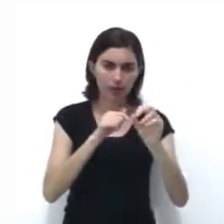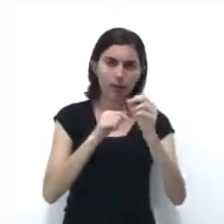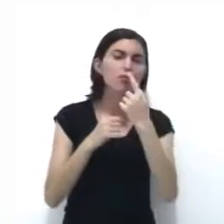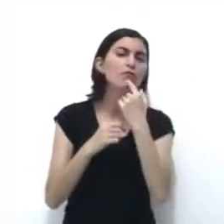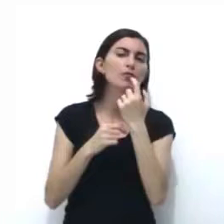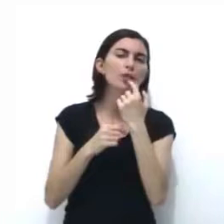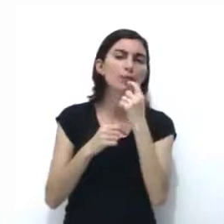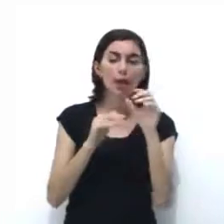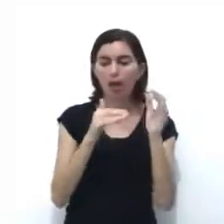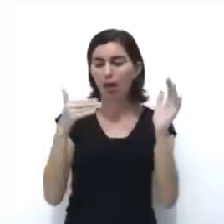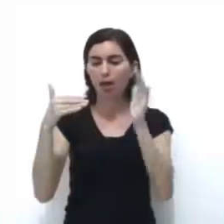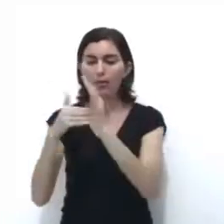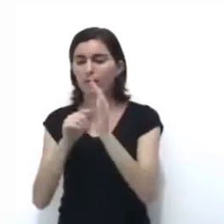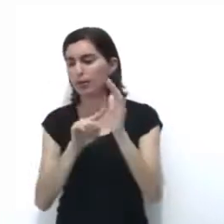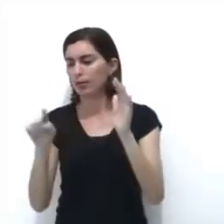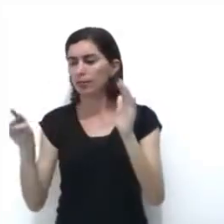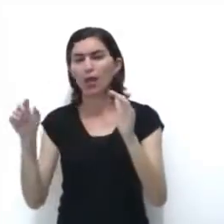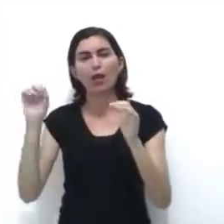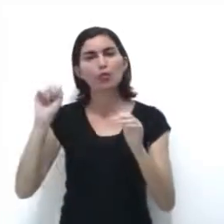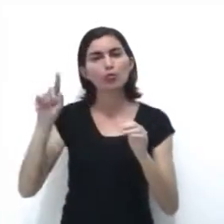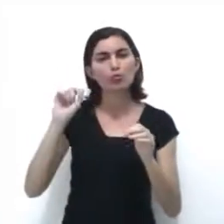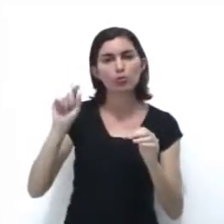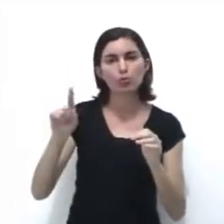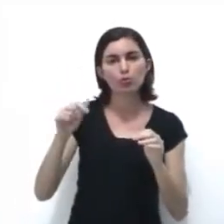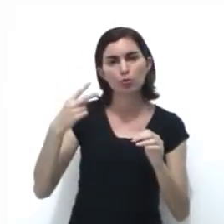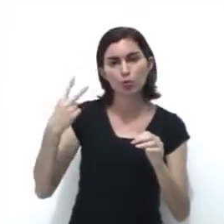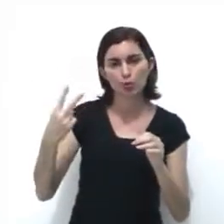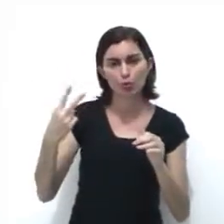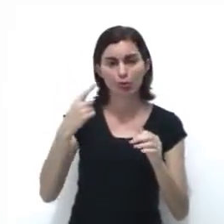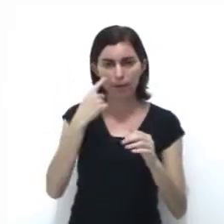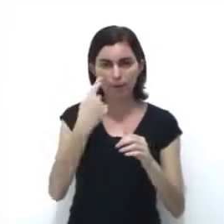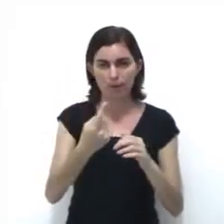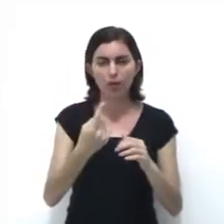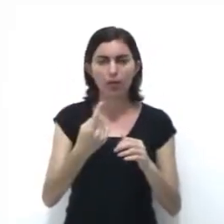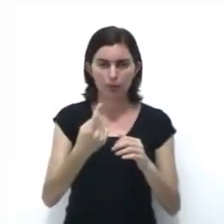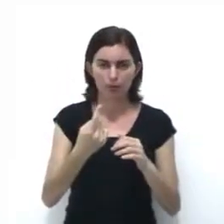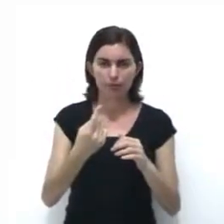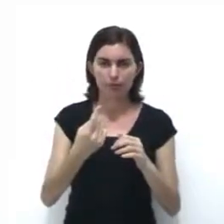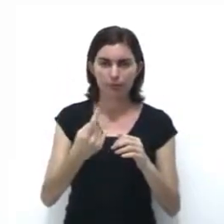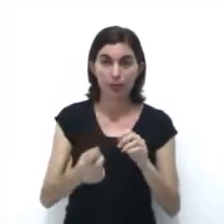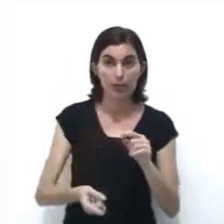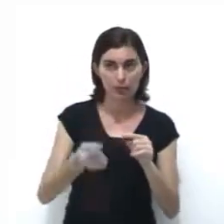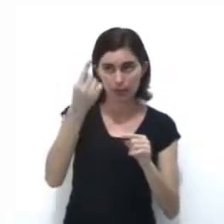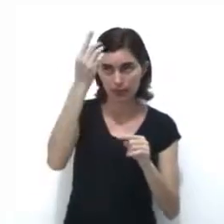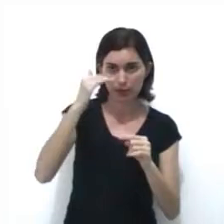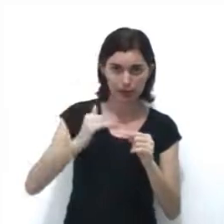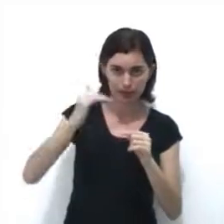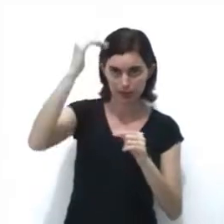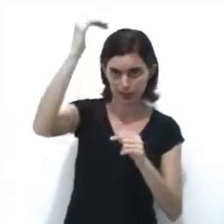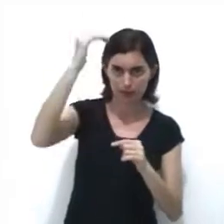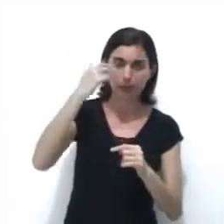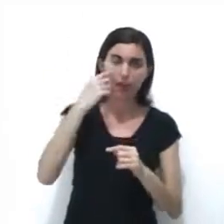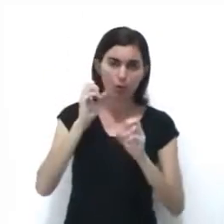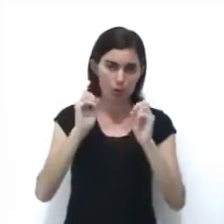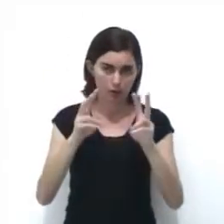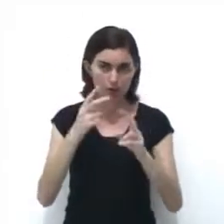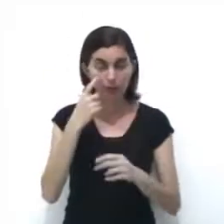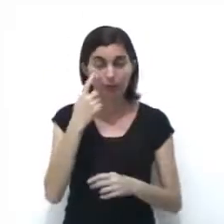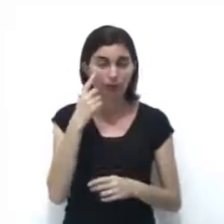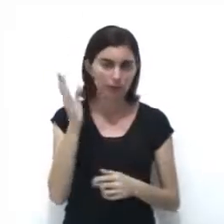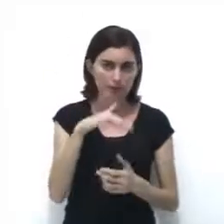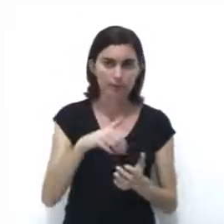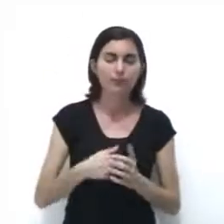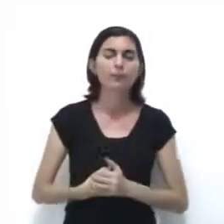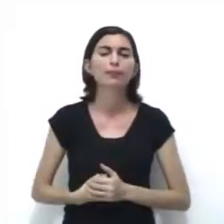ponteiro vermelho, até o ponteiro azul, chegando no 2, na parte de cima, tá bom?